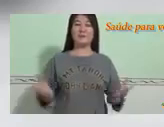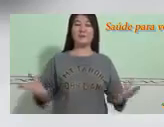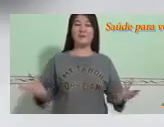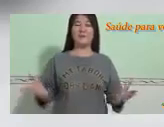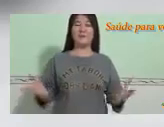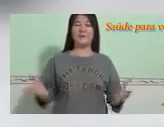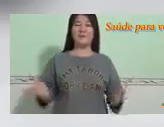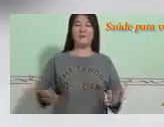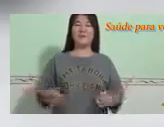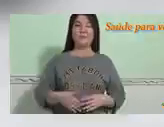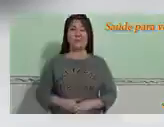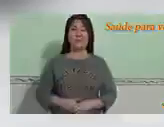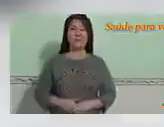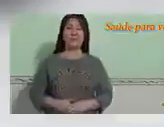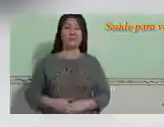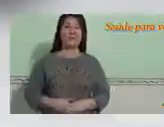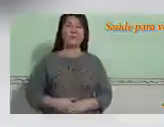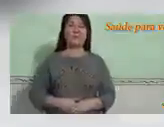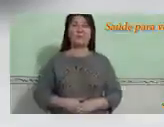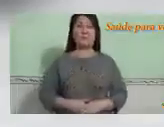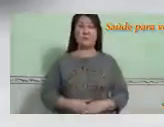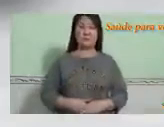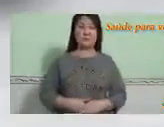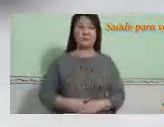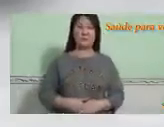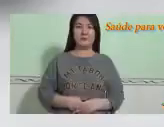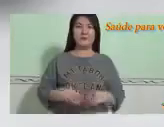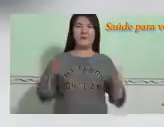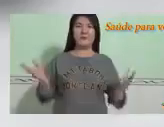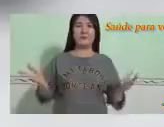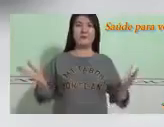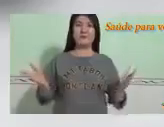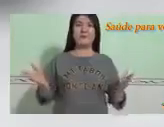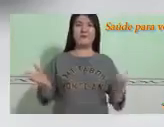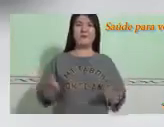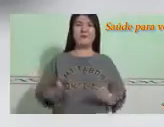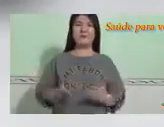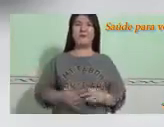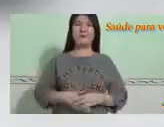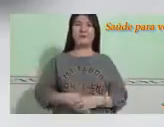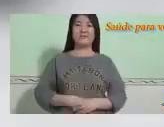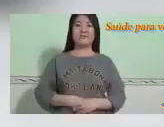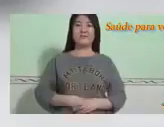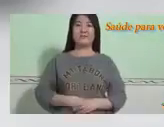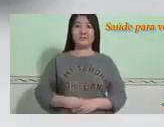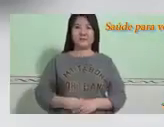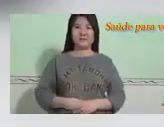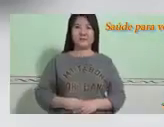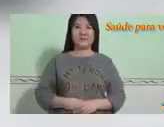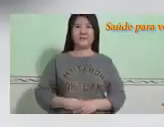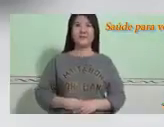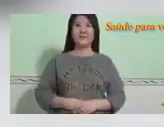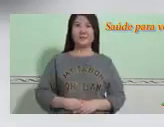PRINCIPAISSNISSINTOMAS os sinais e sintomas da demência frontotemporal dependem das áreas do cérebro que estão afetadas e podem ser